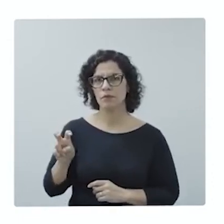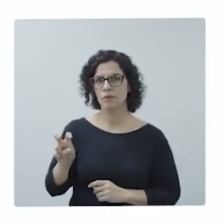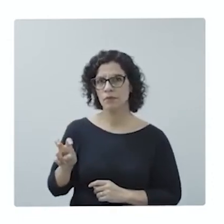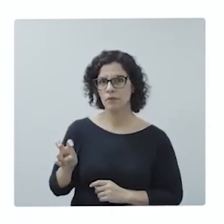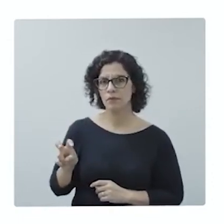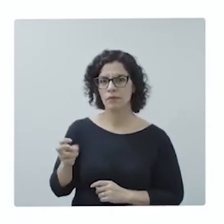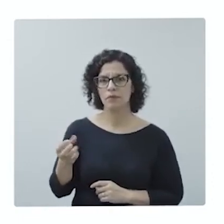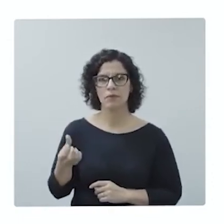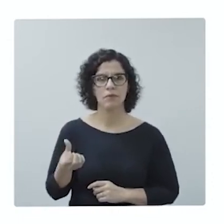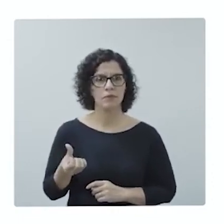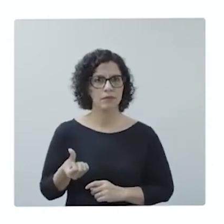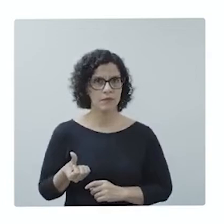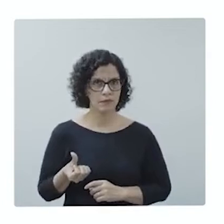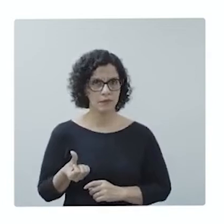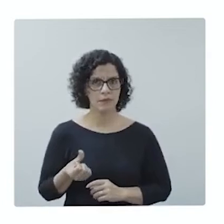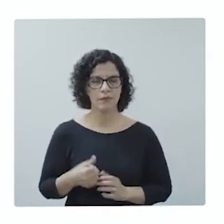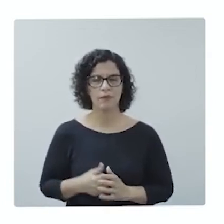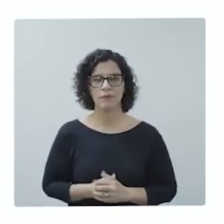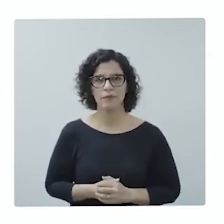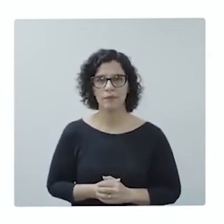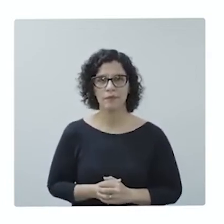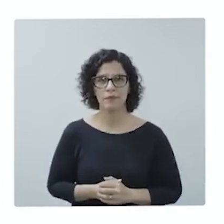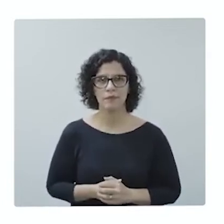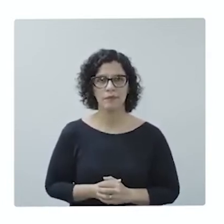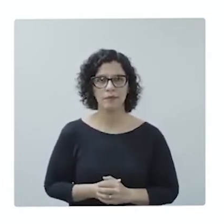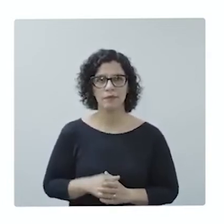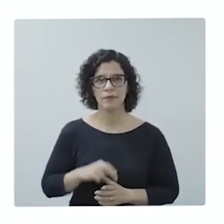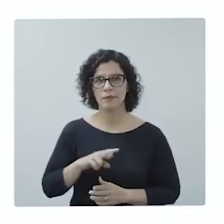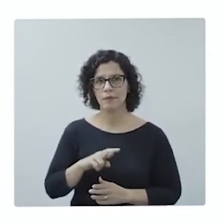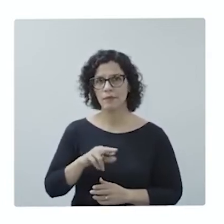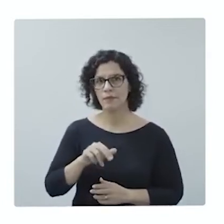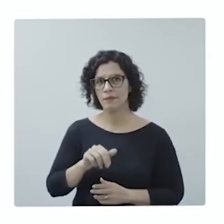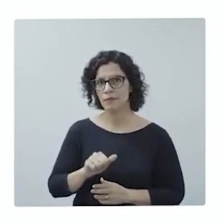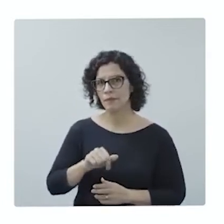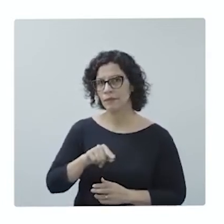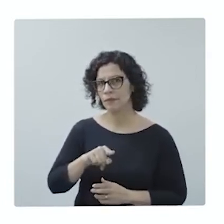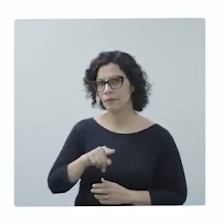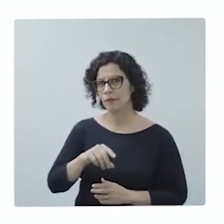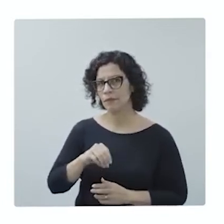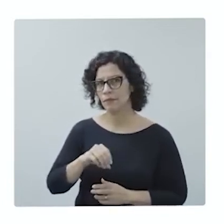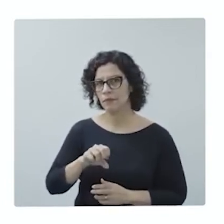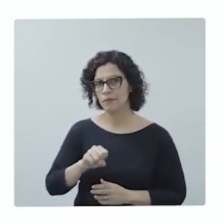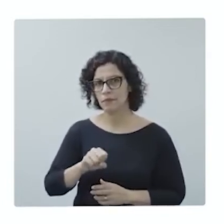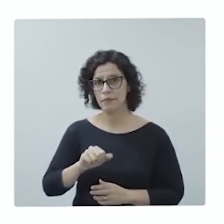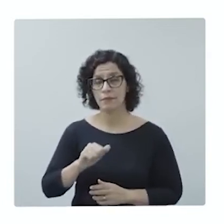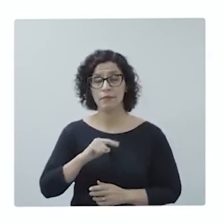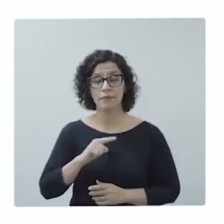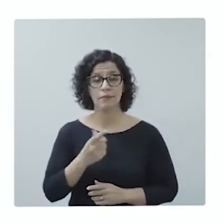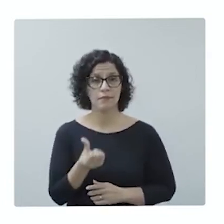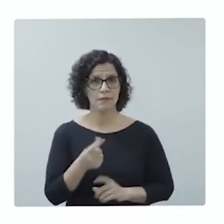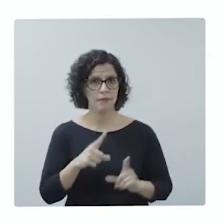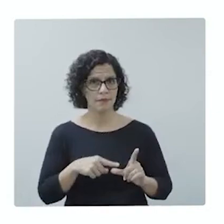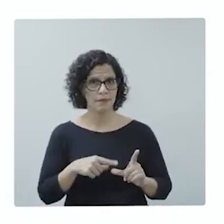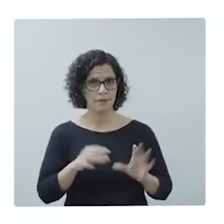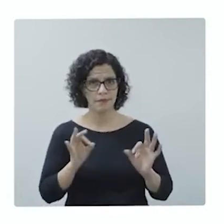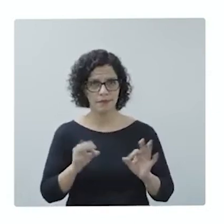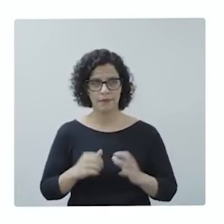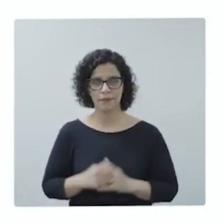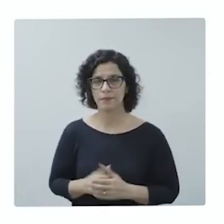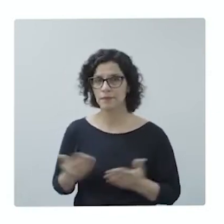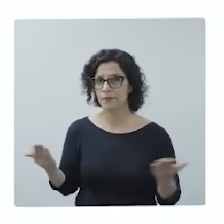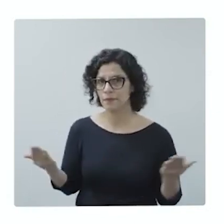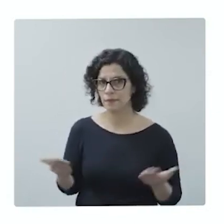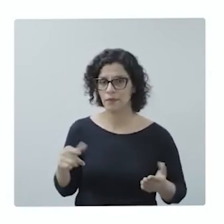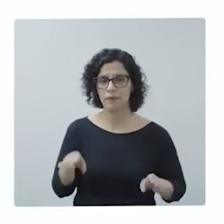duas, três, quatro, cinco, seis. Raposa tem seis